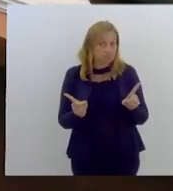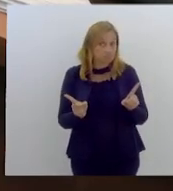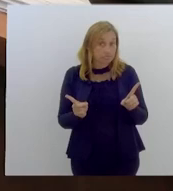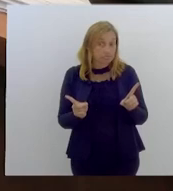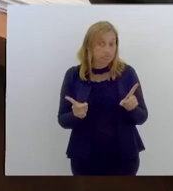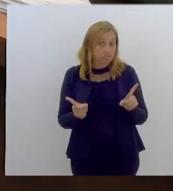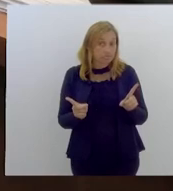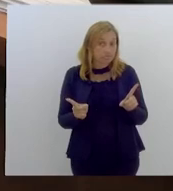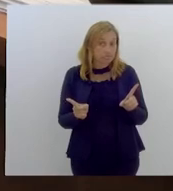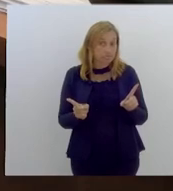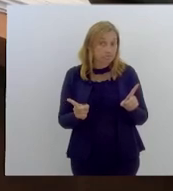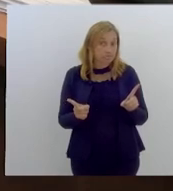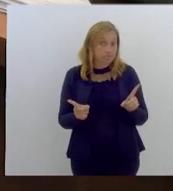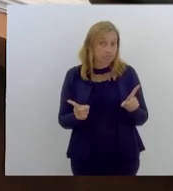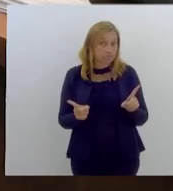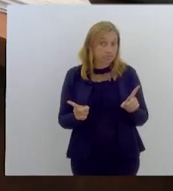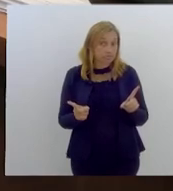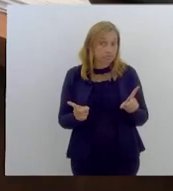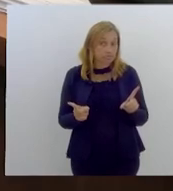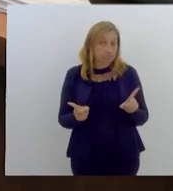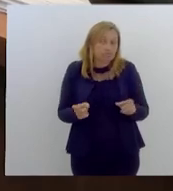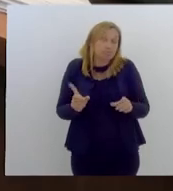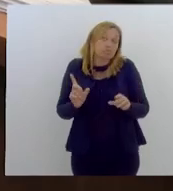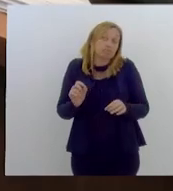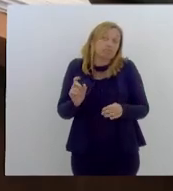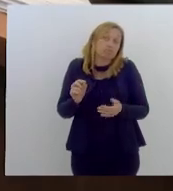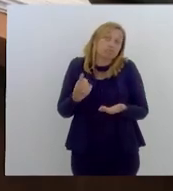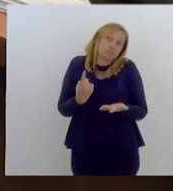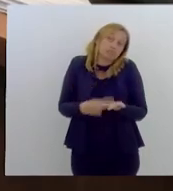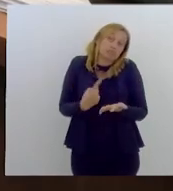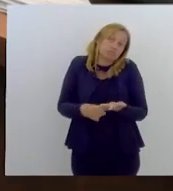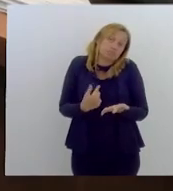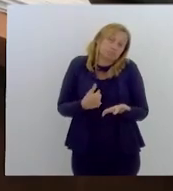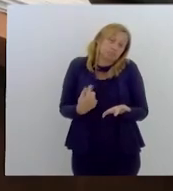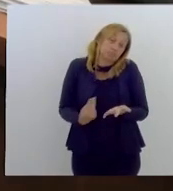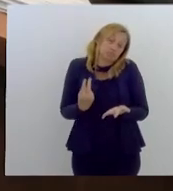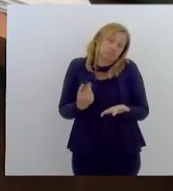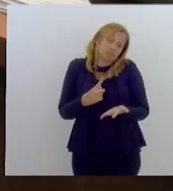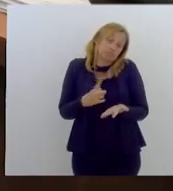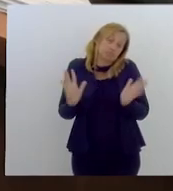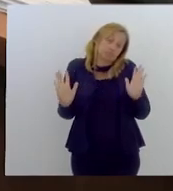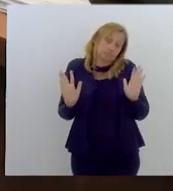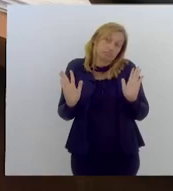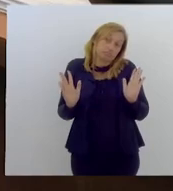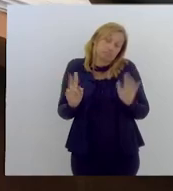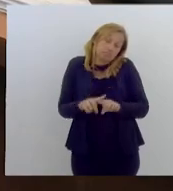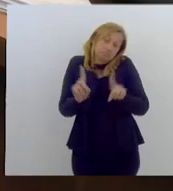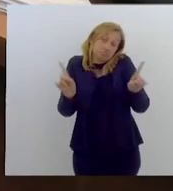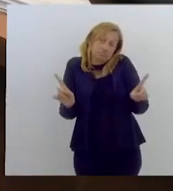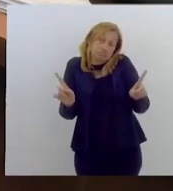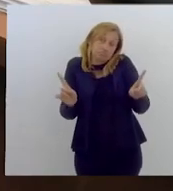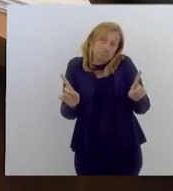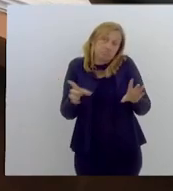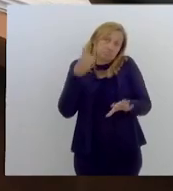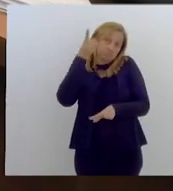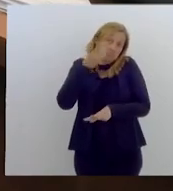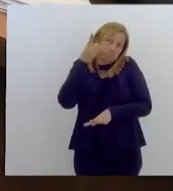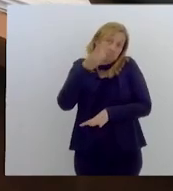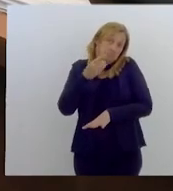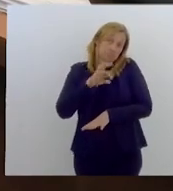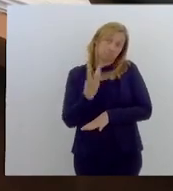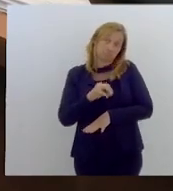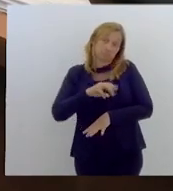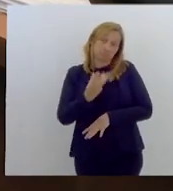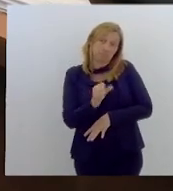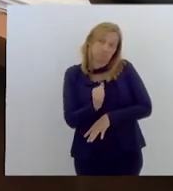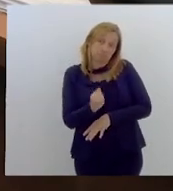Mas, aquilo que é acordado, para mim, vale. Mas, se o deputado Chico Machado